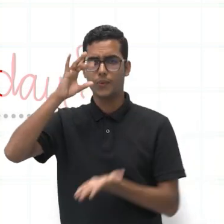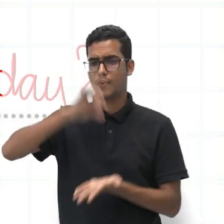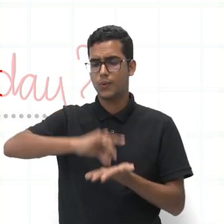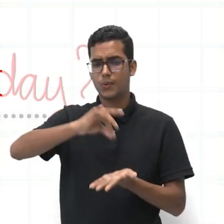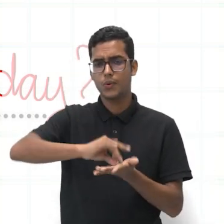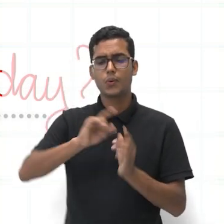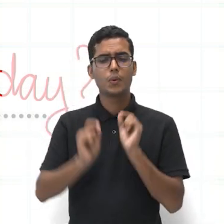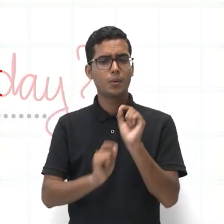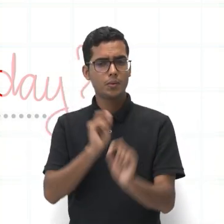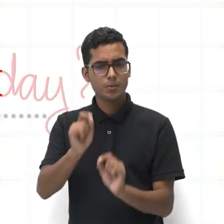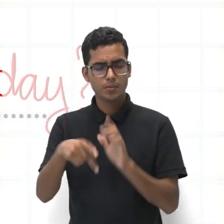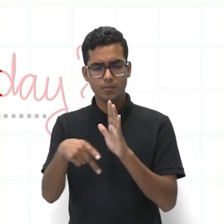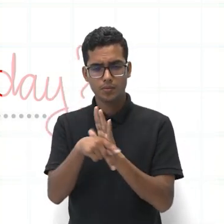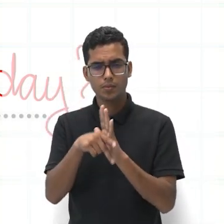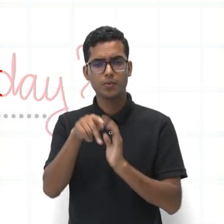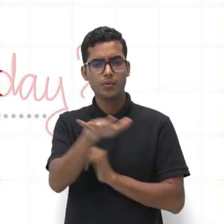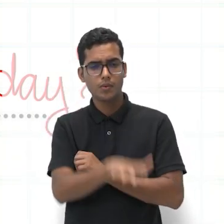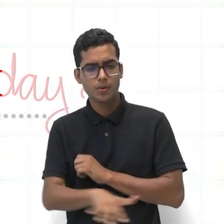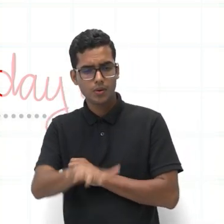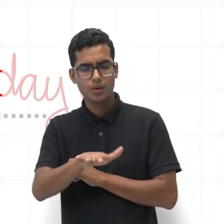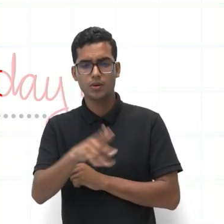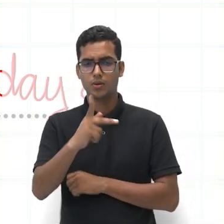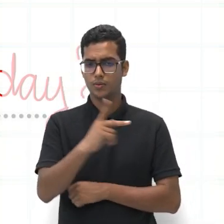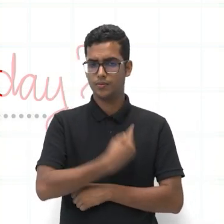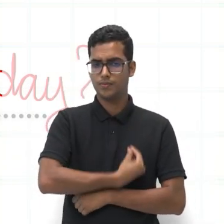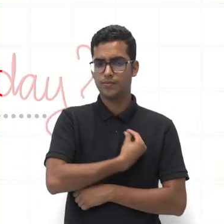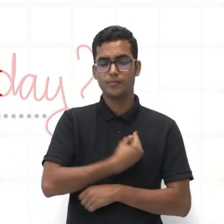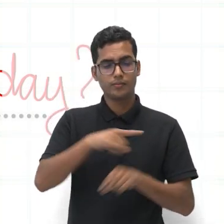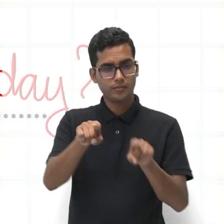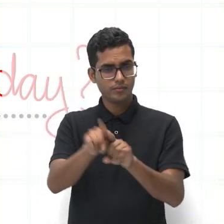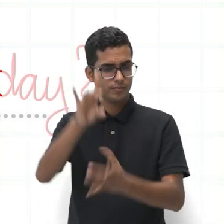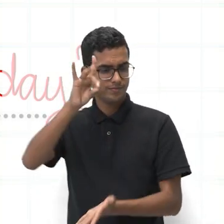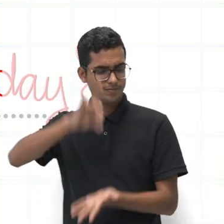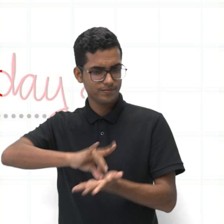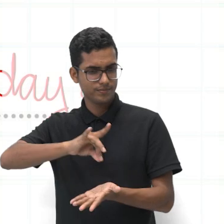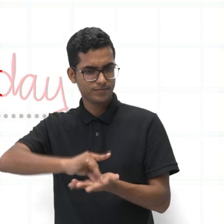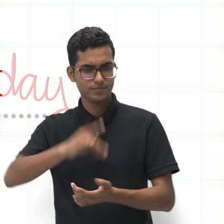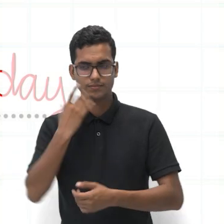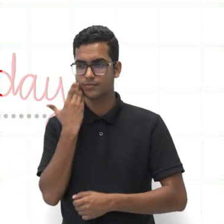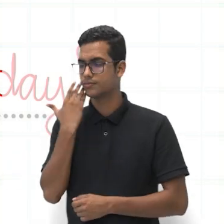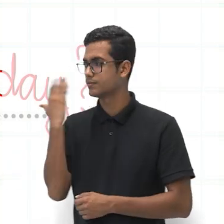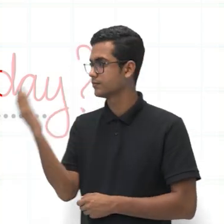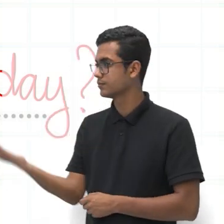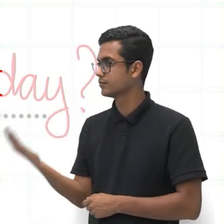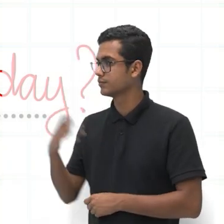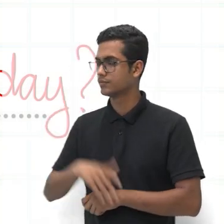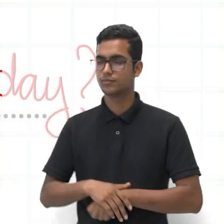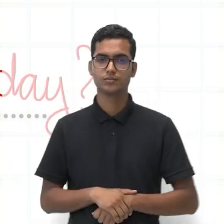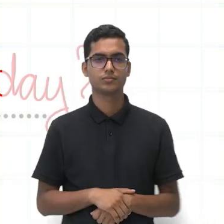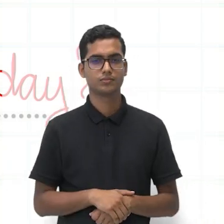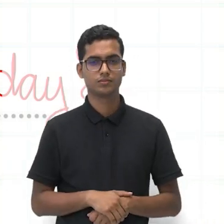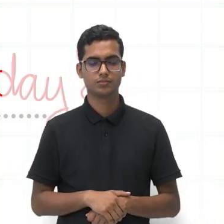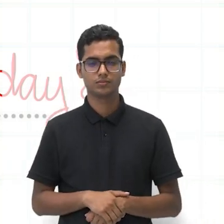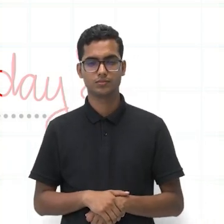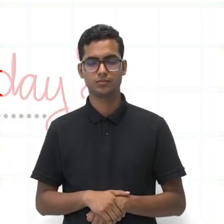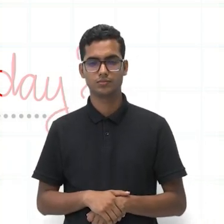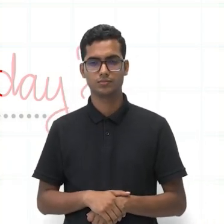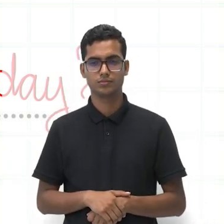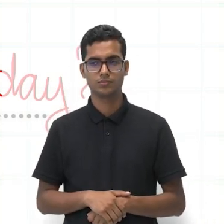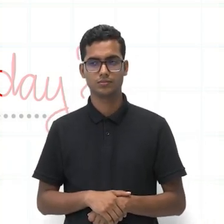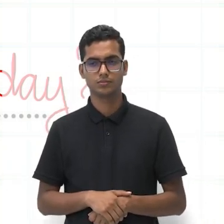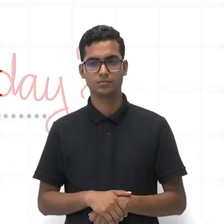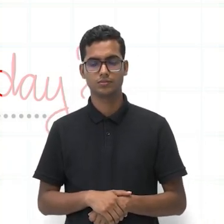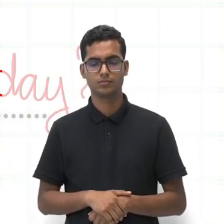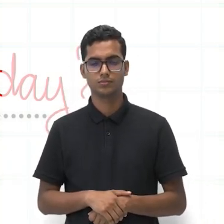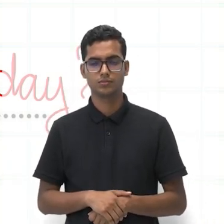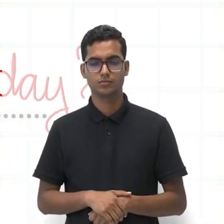conforme a sua realidade, tá bom? Aqui é what you do every day, é algo específico, uma